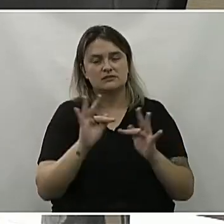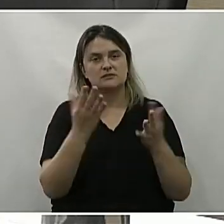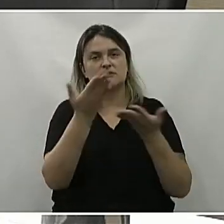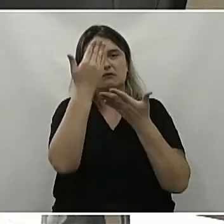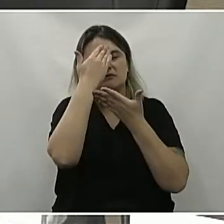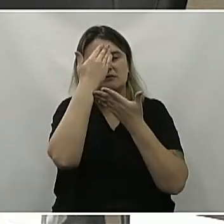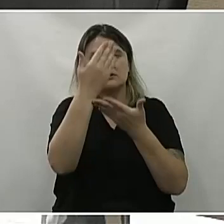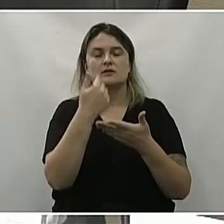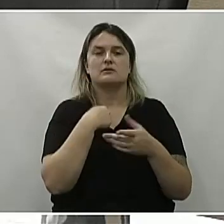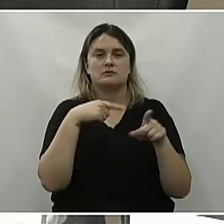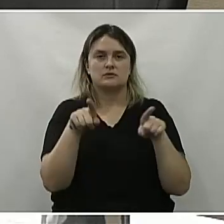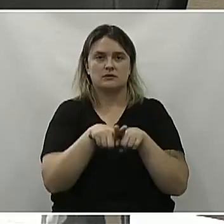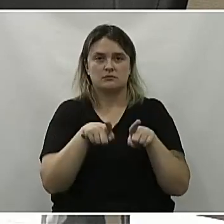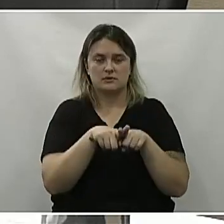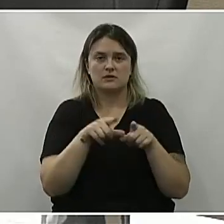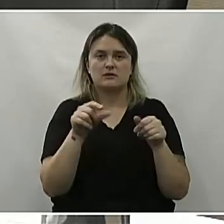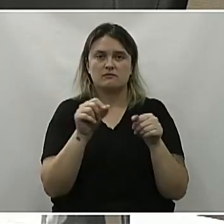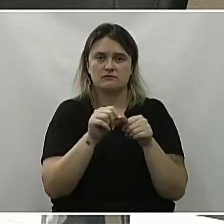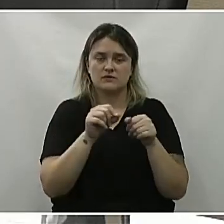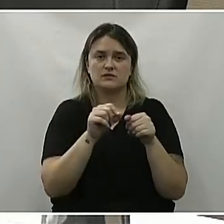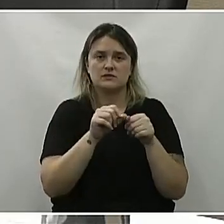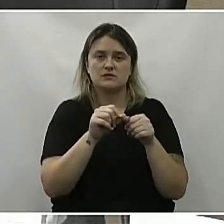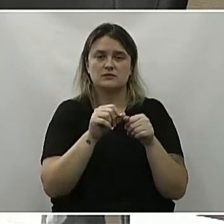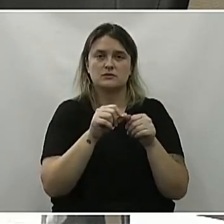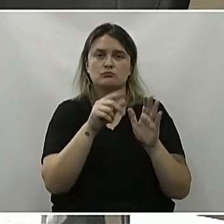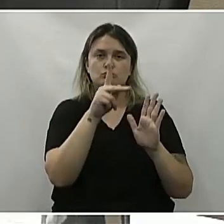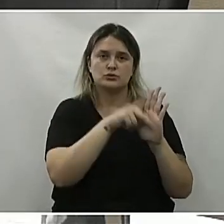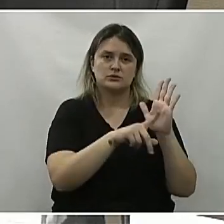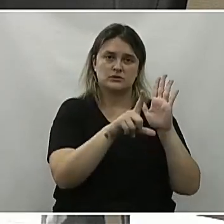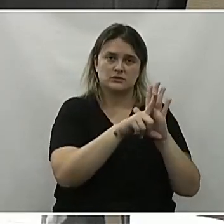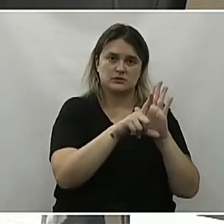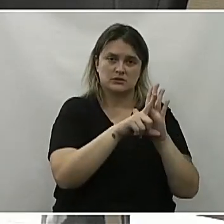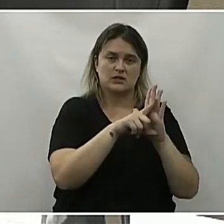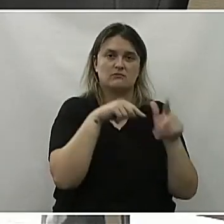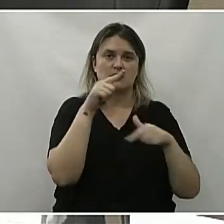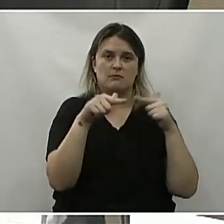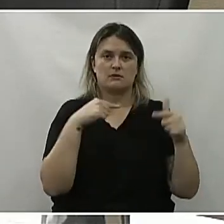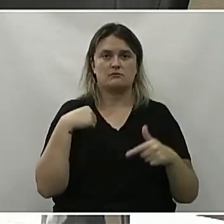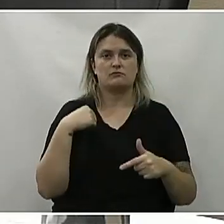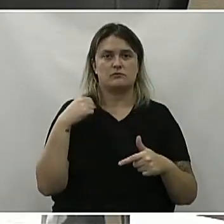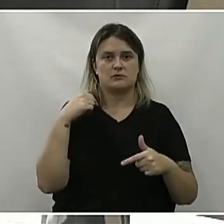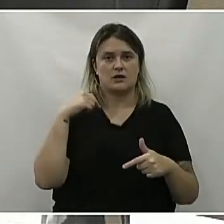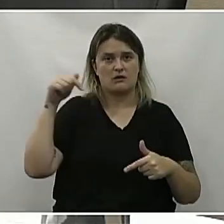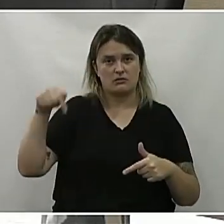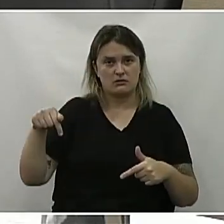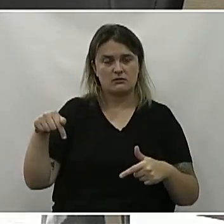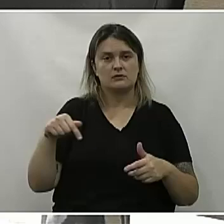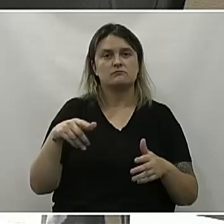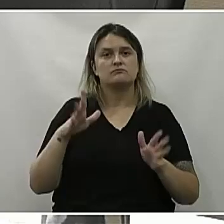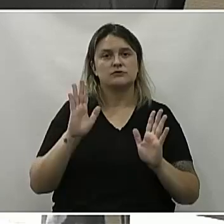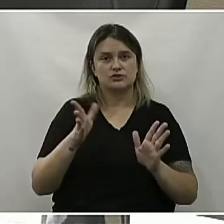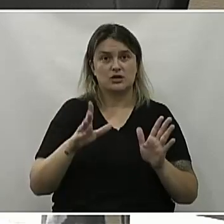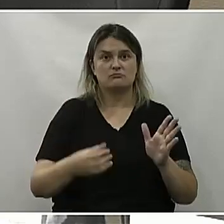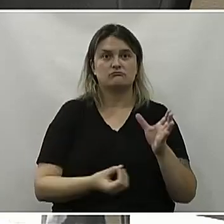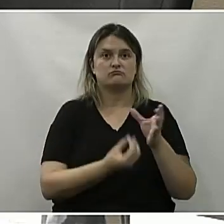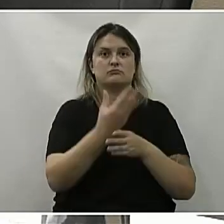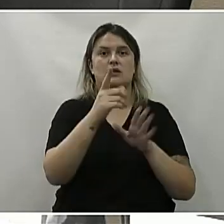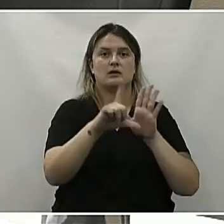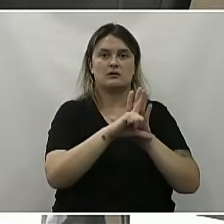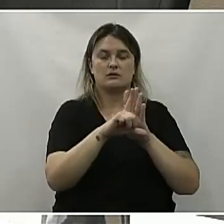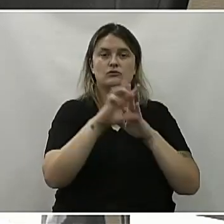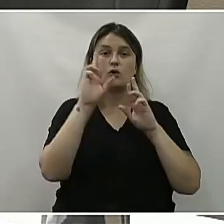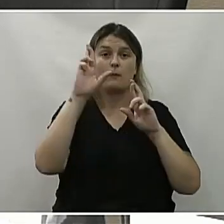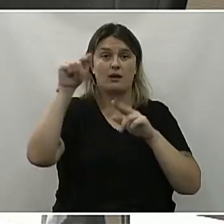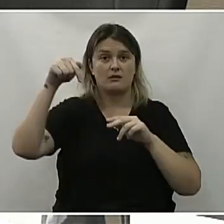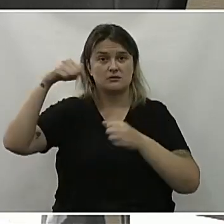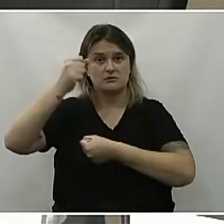agradecido Eu também fiz uma uma um projeto de lei sobre o voluntariado aqui nessa câmara que já virou lei eu espero que